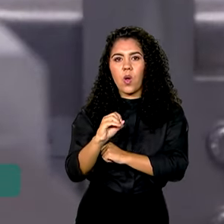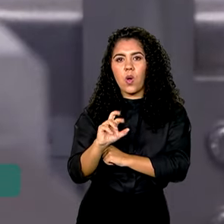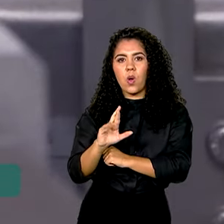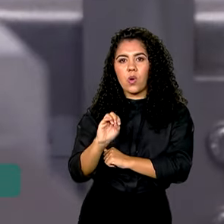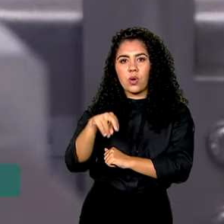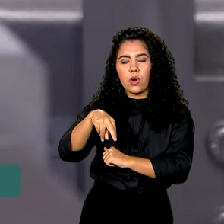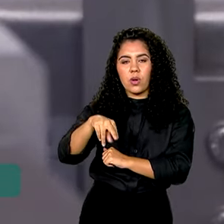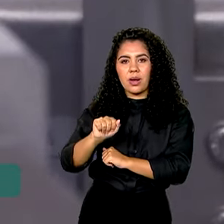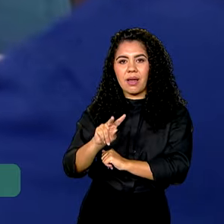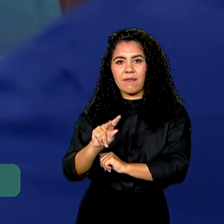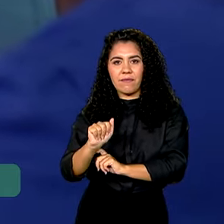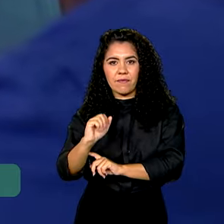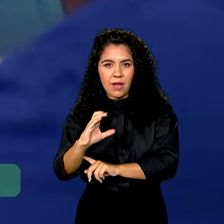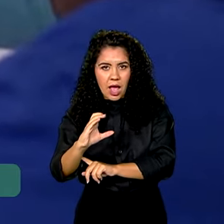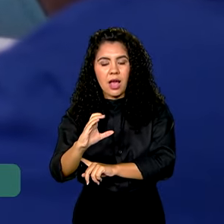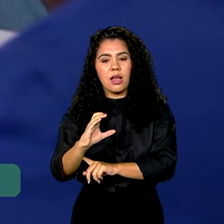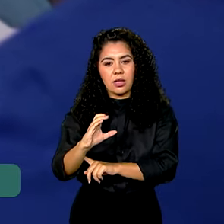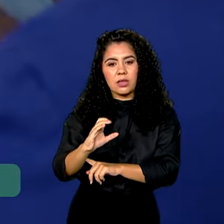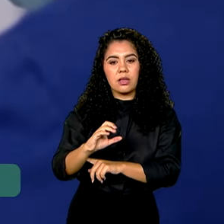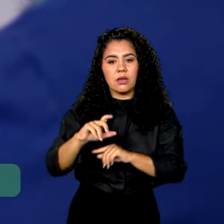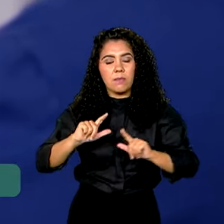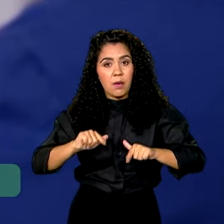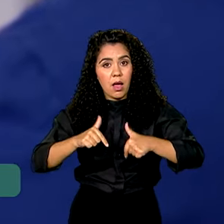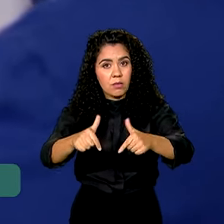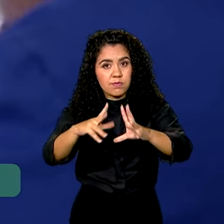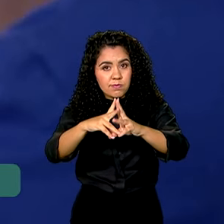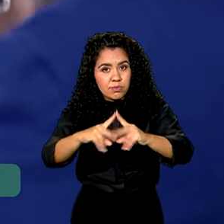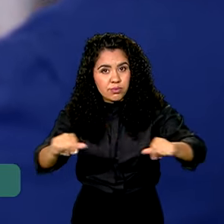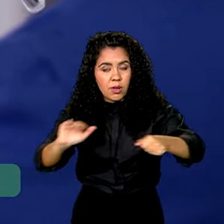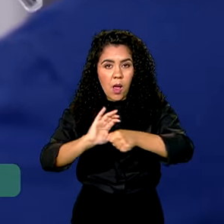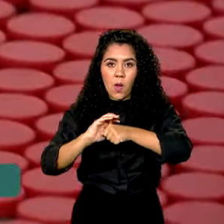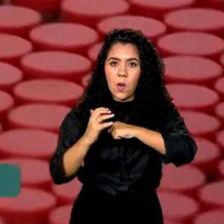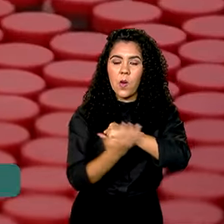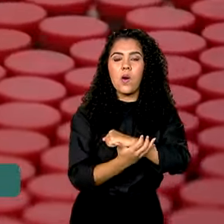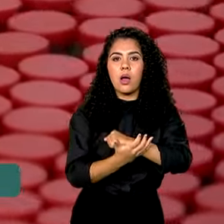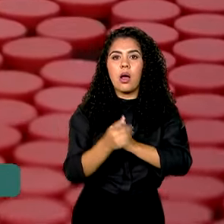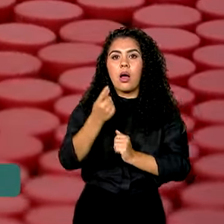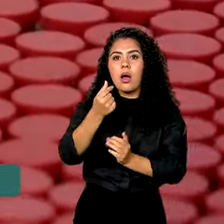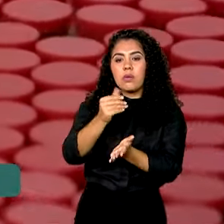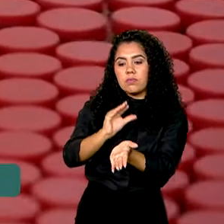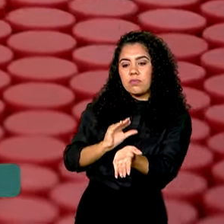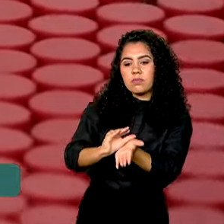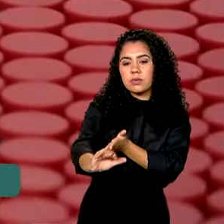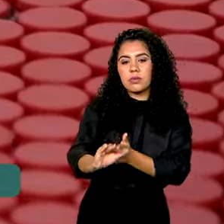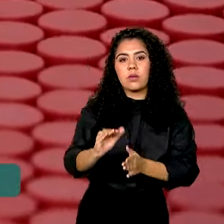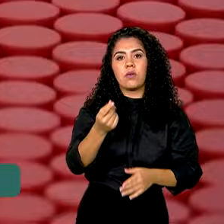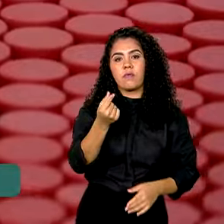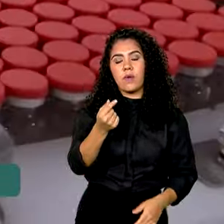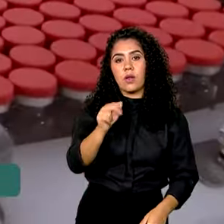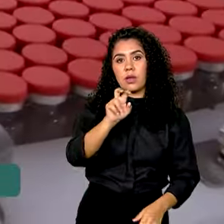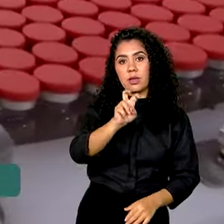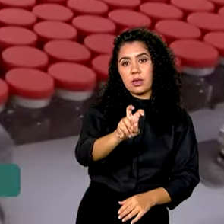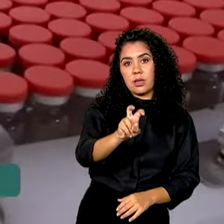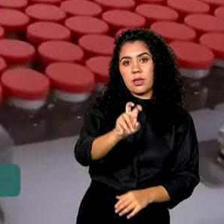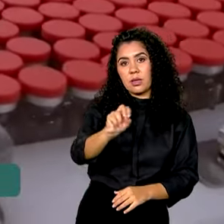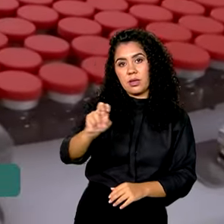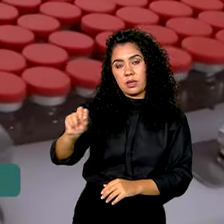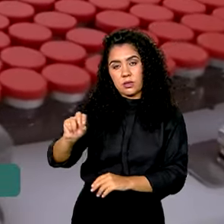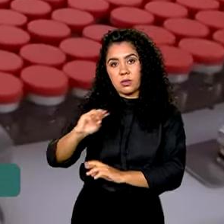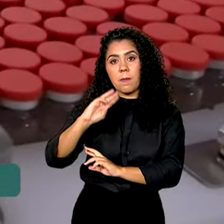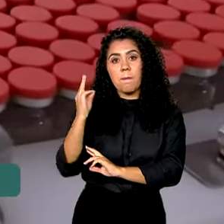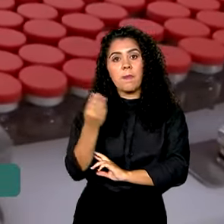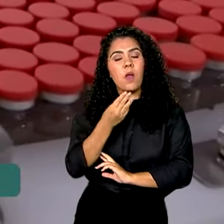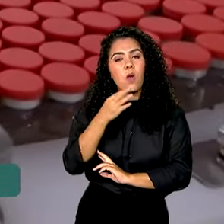utilizados no Brasil no combate ao coronavírus investirá r00 milhões deais para